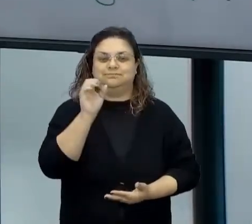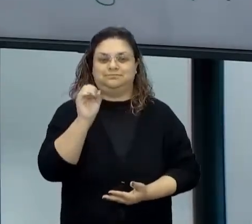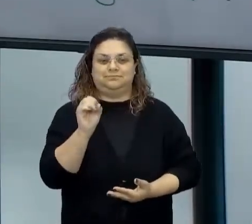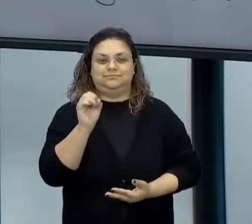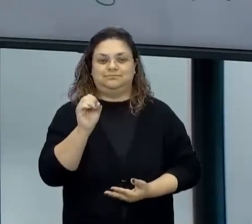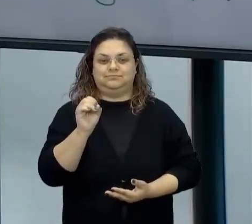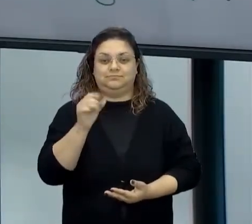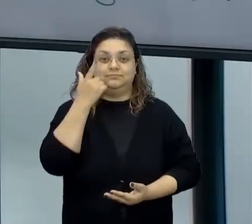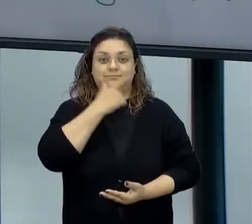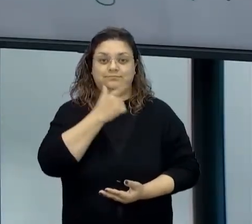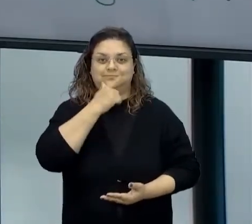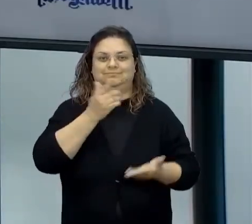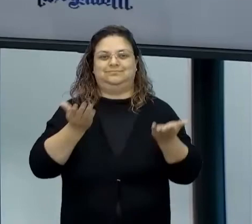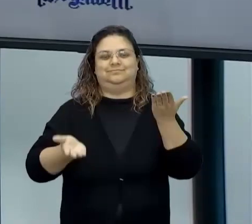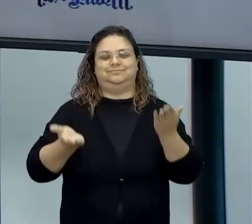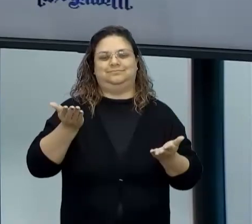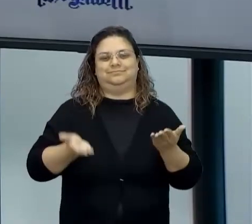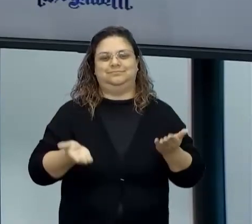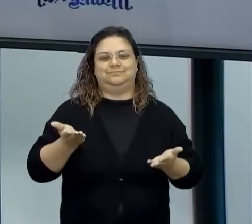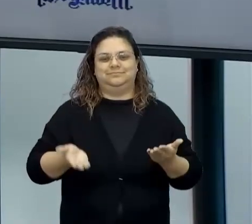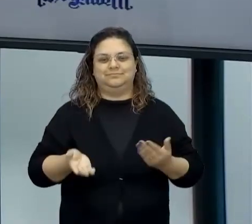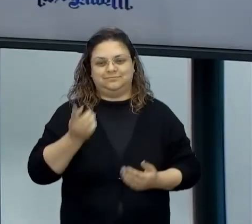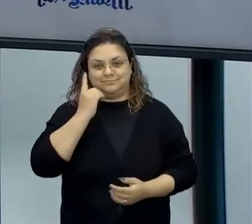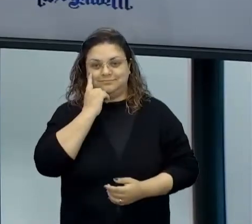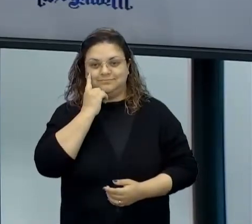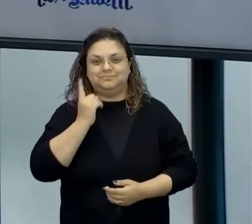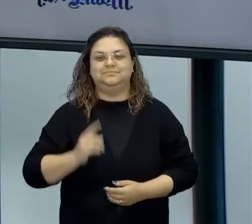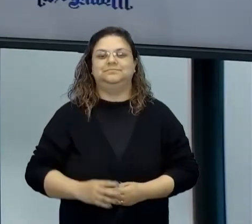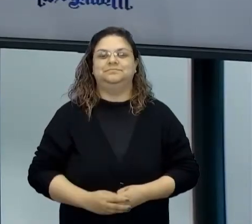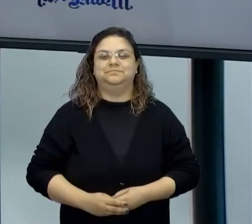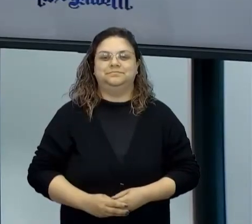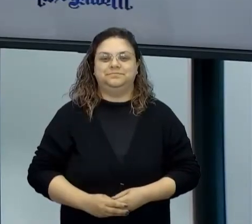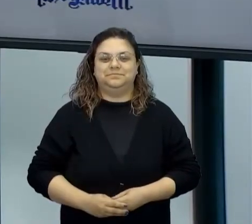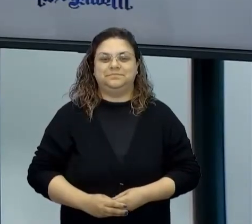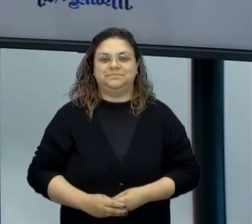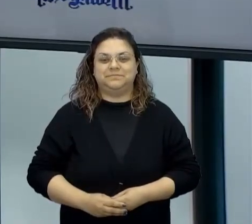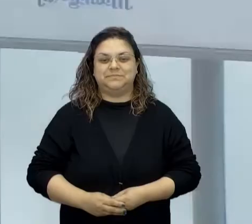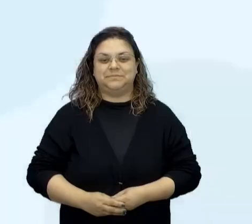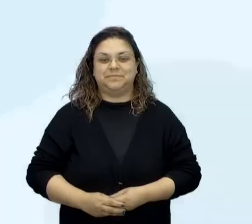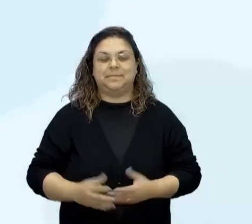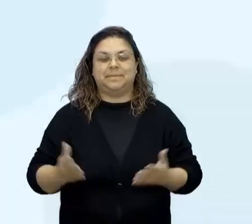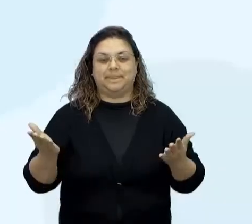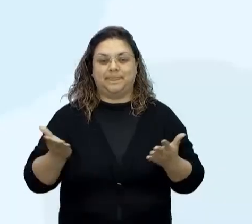para o equilíbrio. Agora acho que a gente já vai terminar